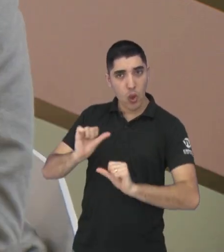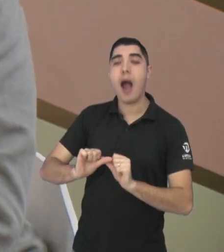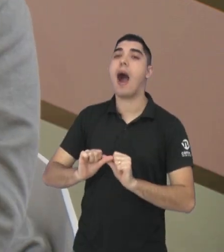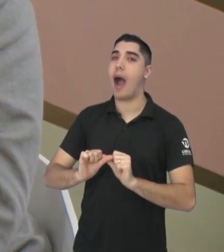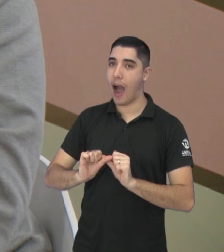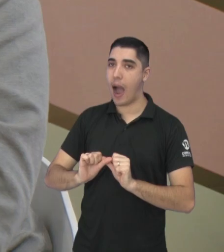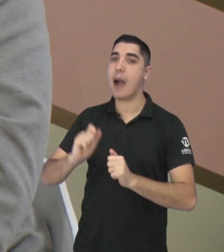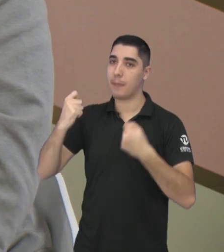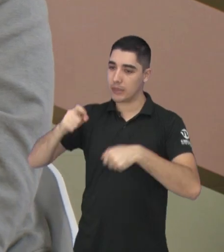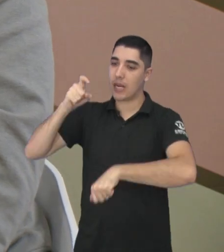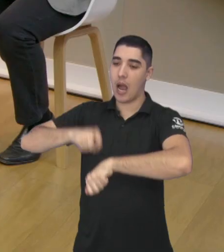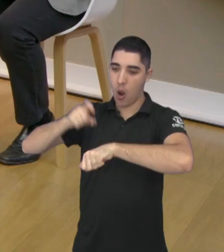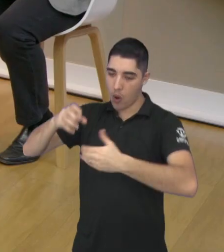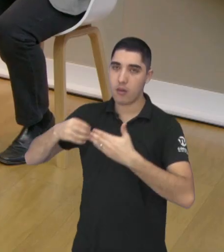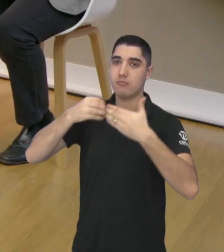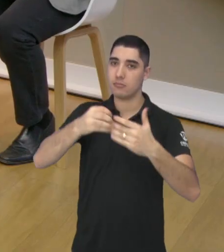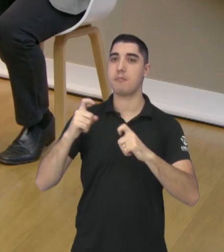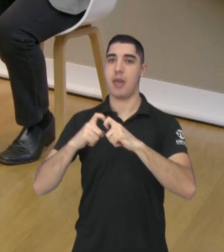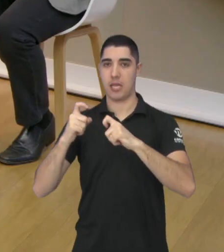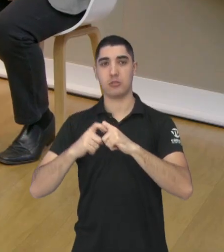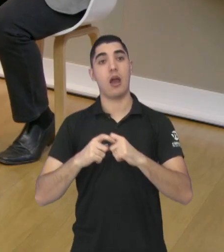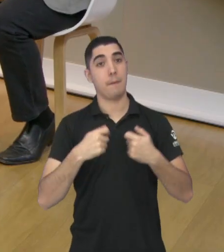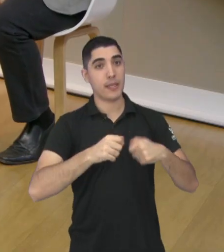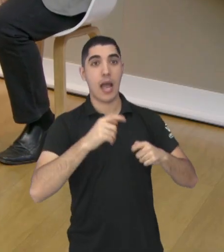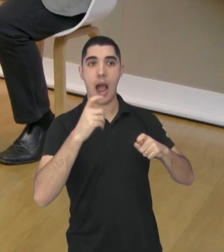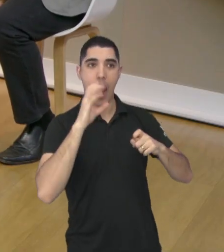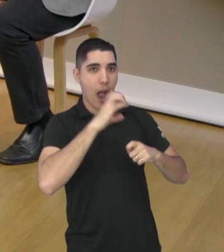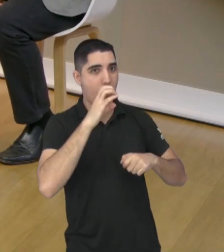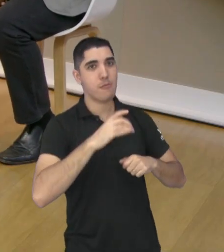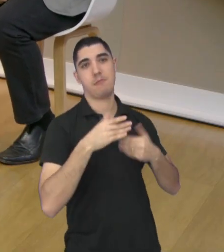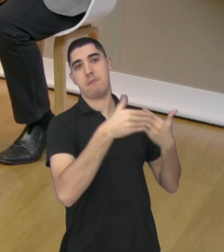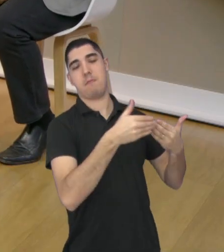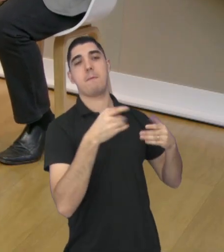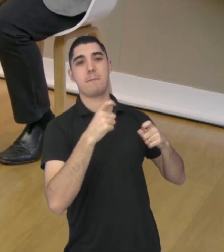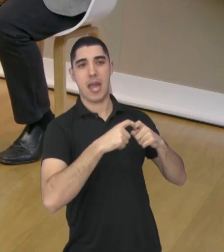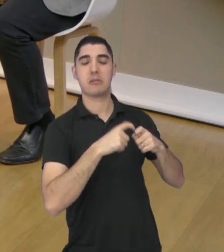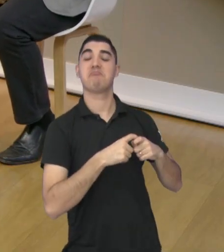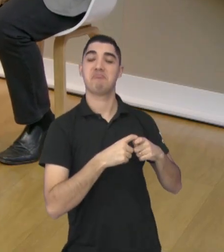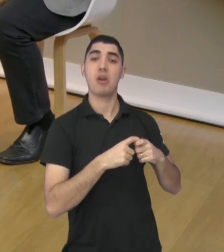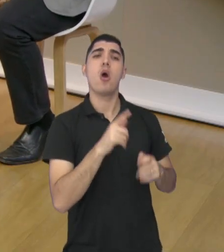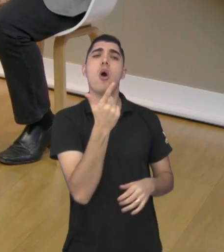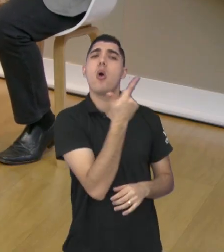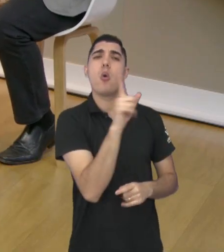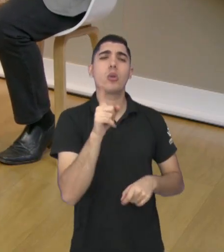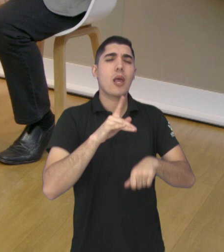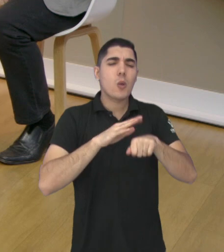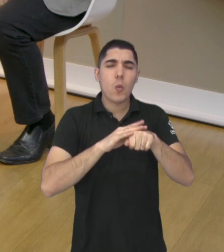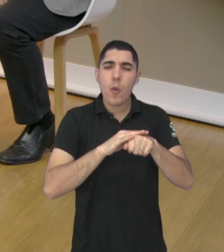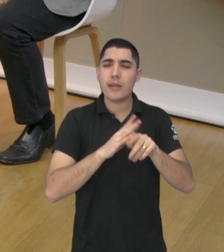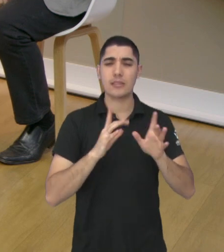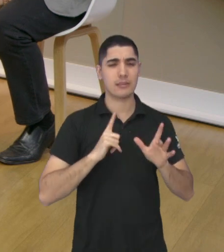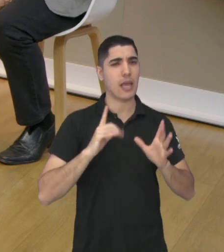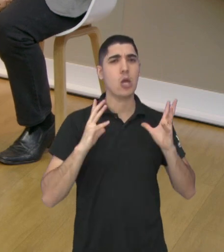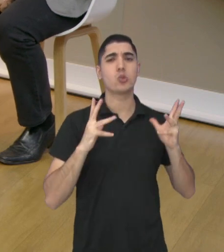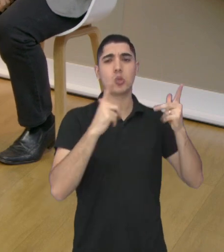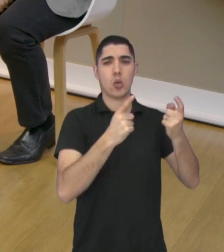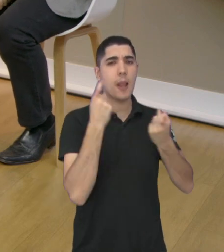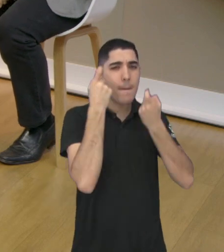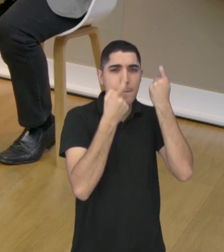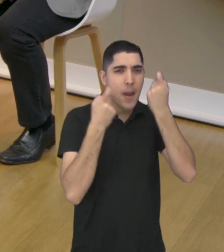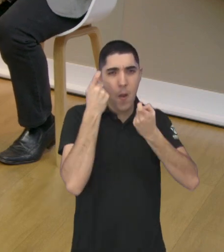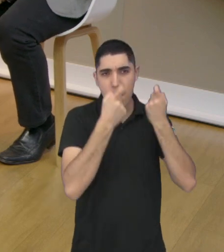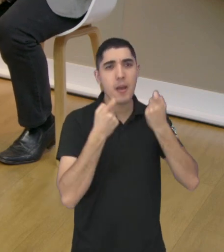os principais sinais. É a hora de correr para o pronto atendimento. Isso. Agora, uma doença que preocupa bastante também os pais, e é claro, toda